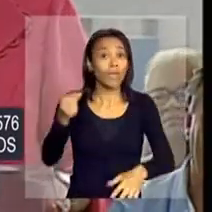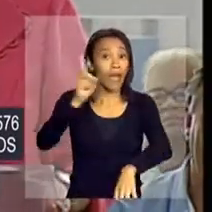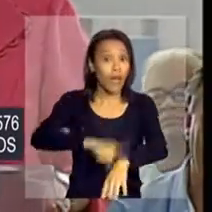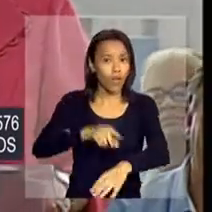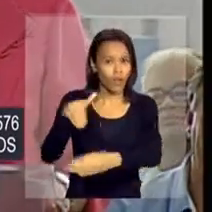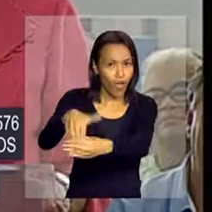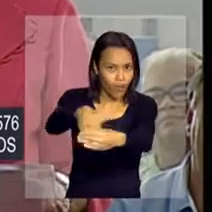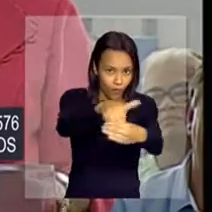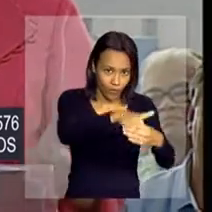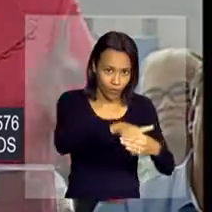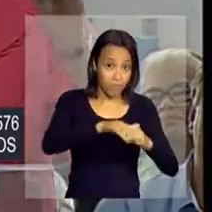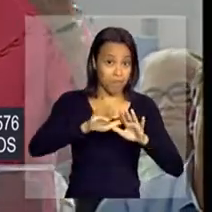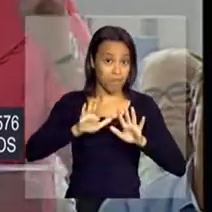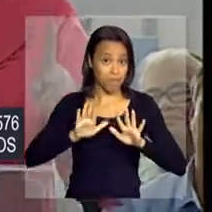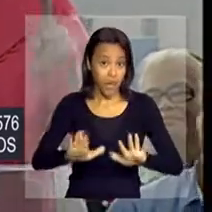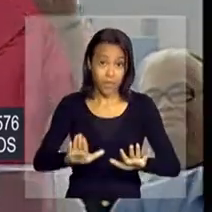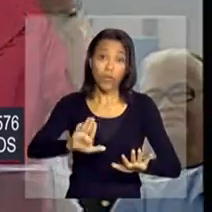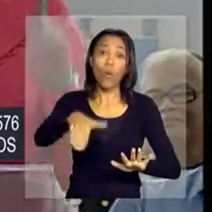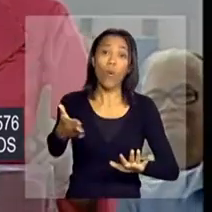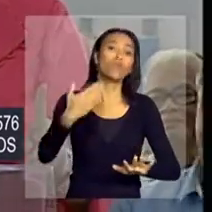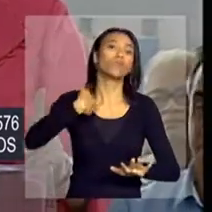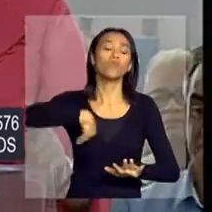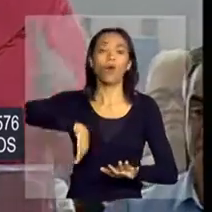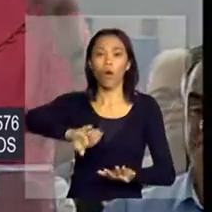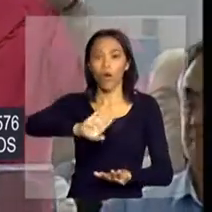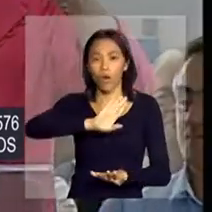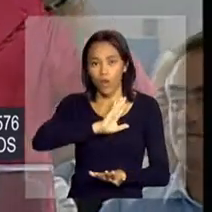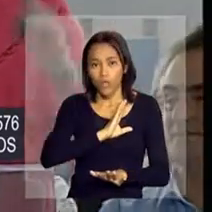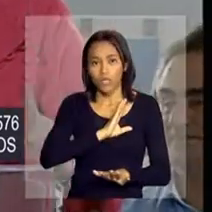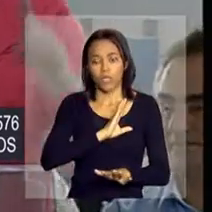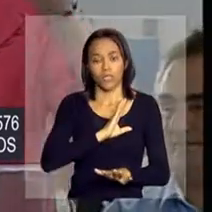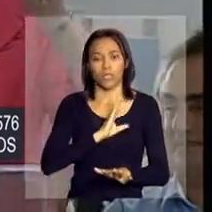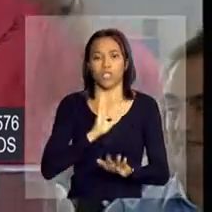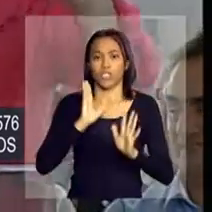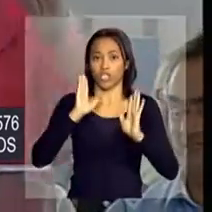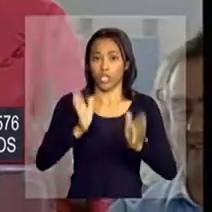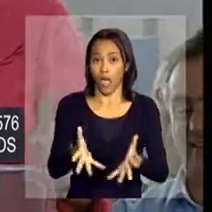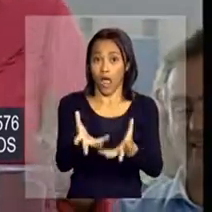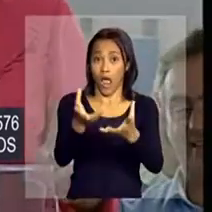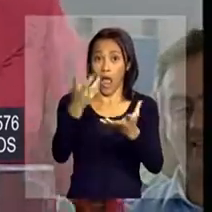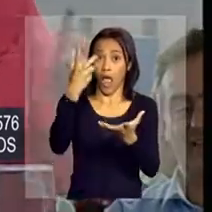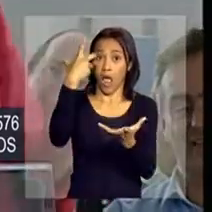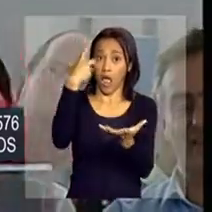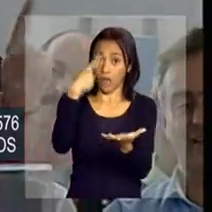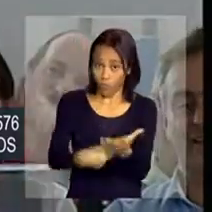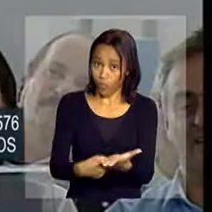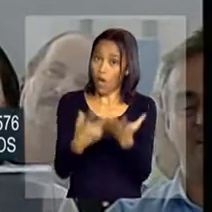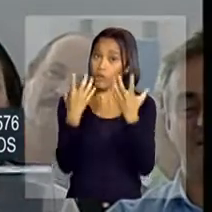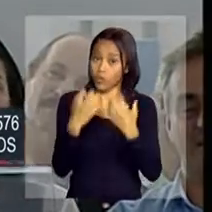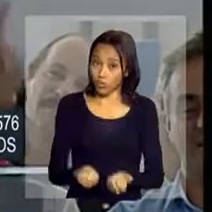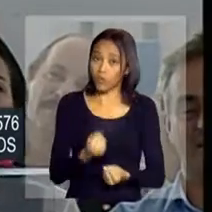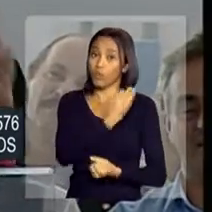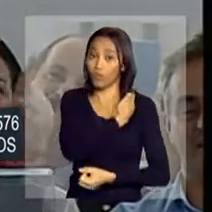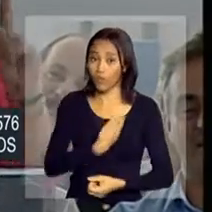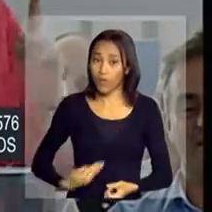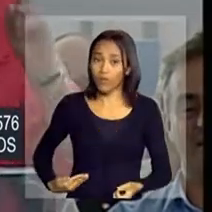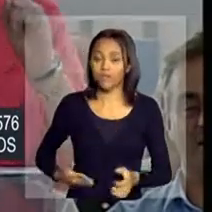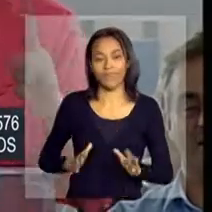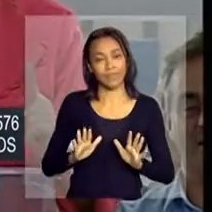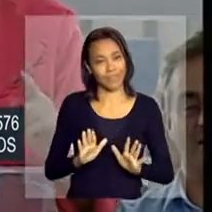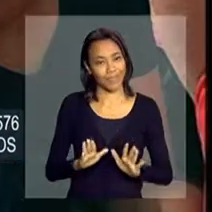eleição. Agora, quando a gente está no exercício do mandato, nós temos de